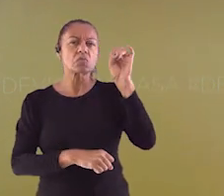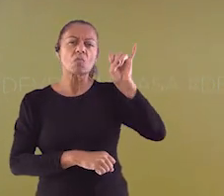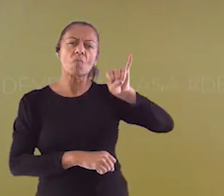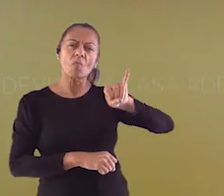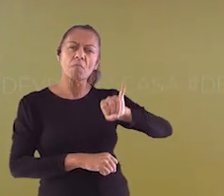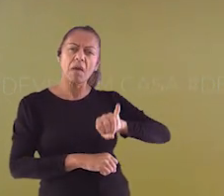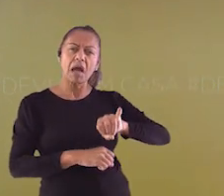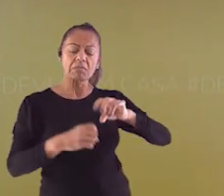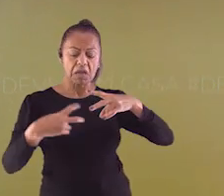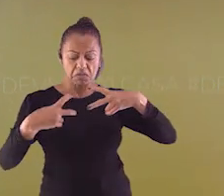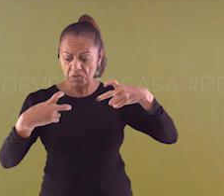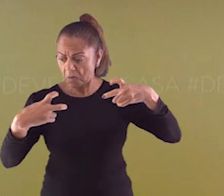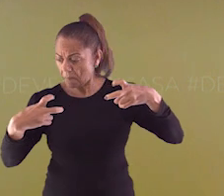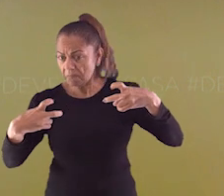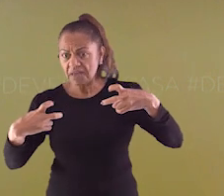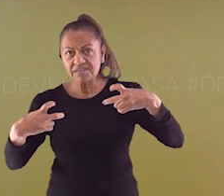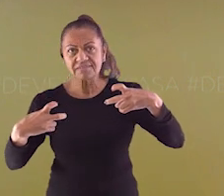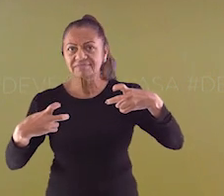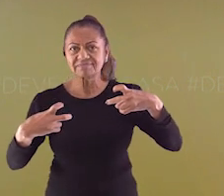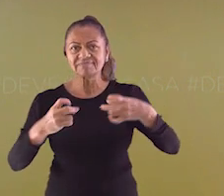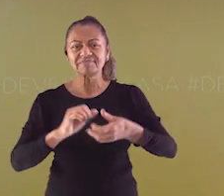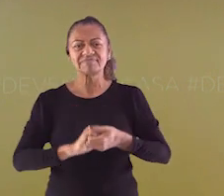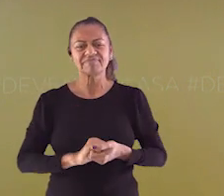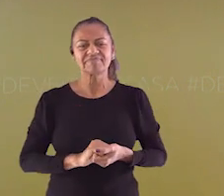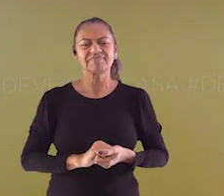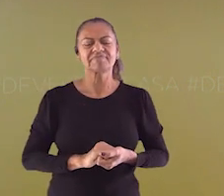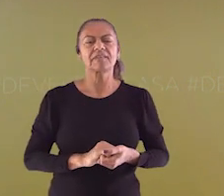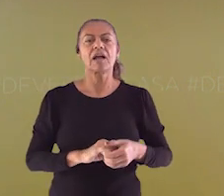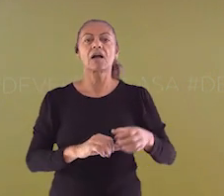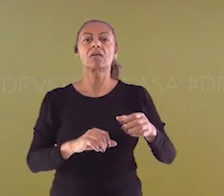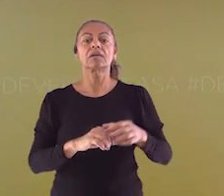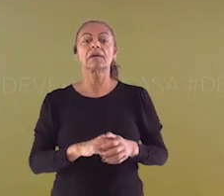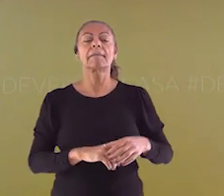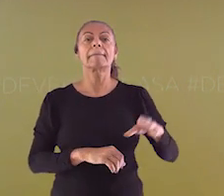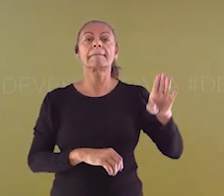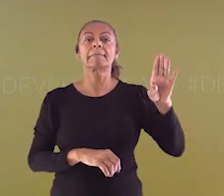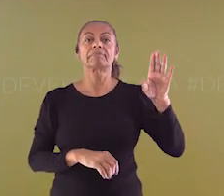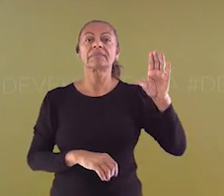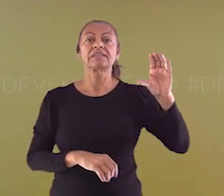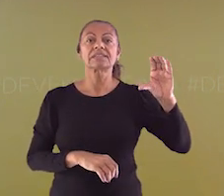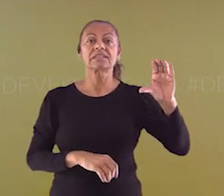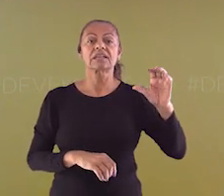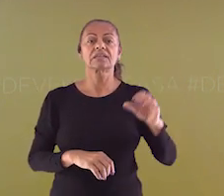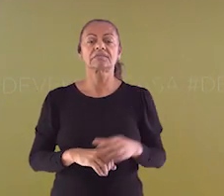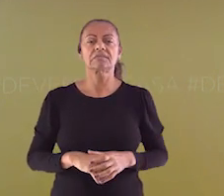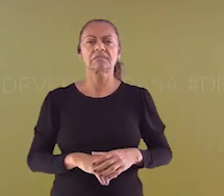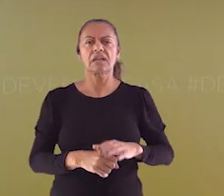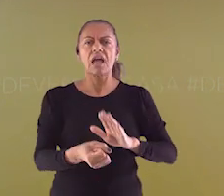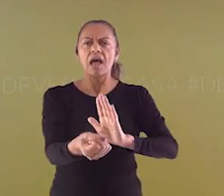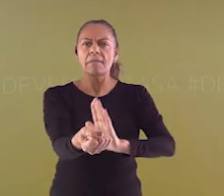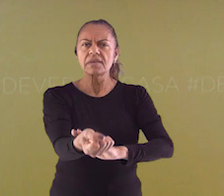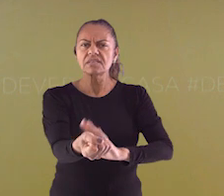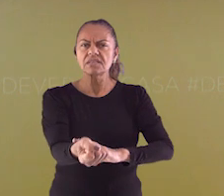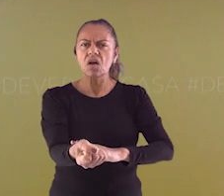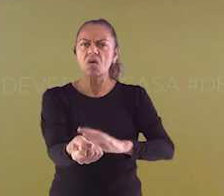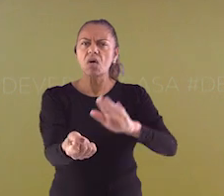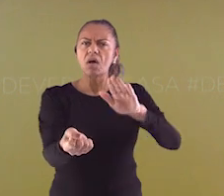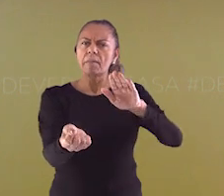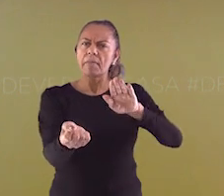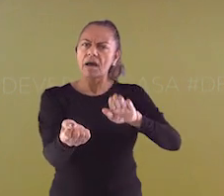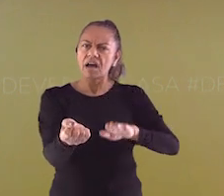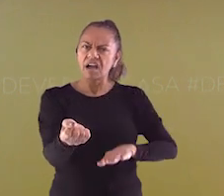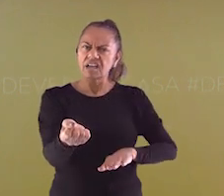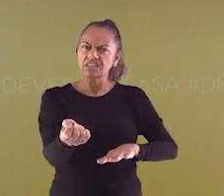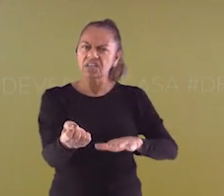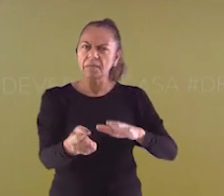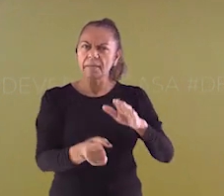consegue enxergar. Vamos pular um pouquinho a letra B. Vamos para a letra C. Será que a pressão baixa faz mal? De